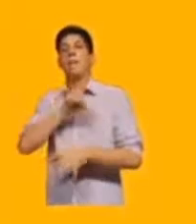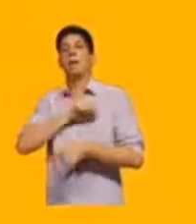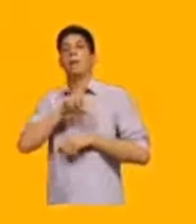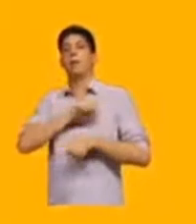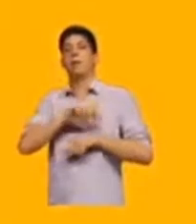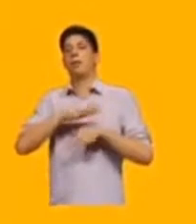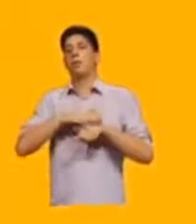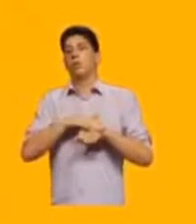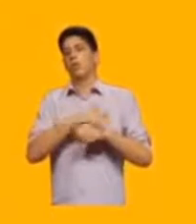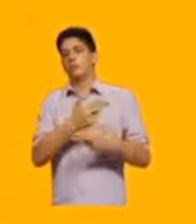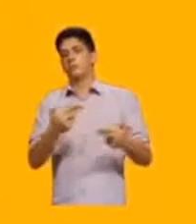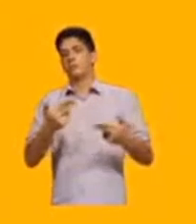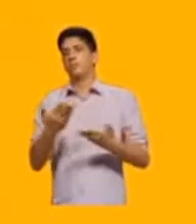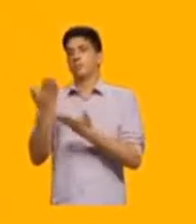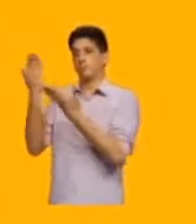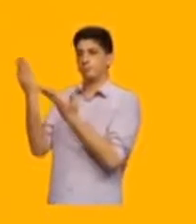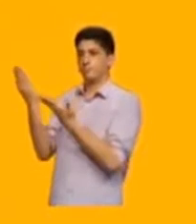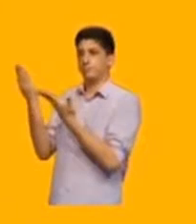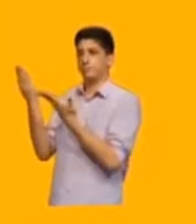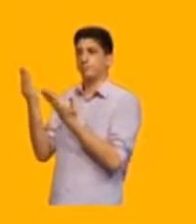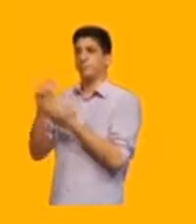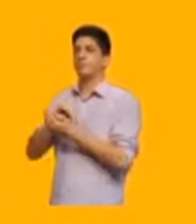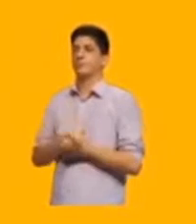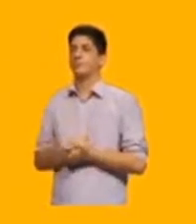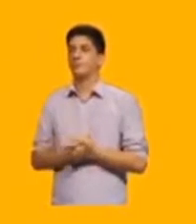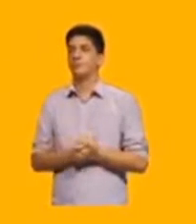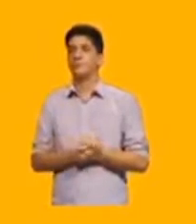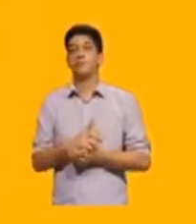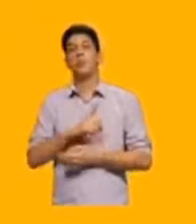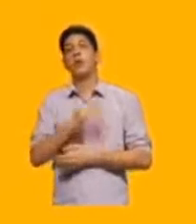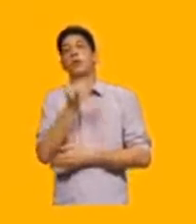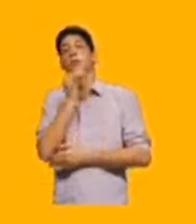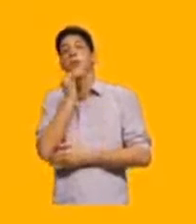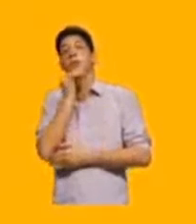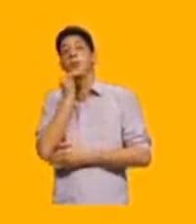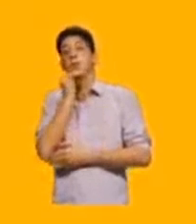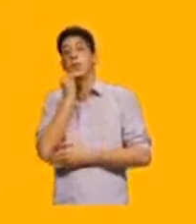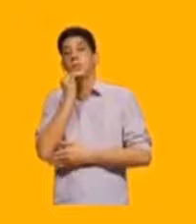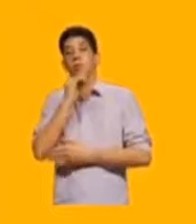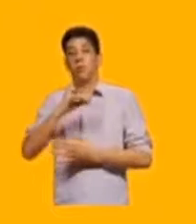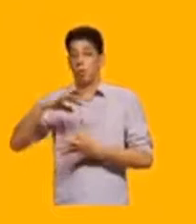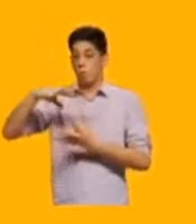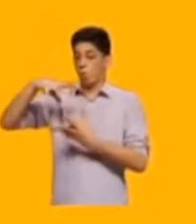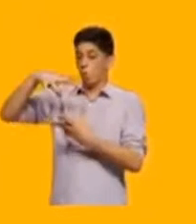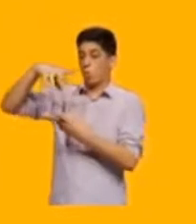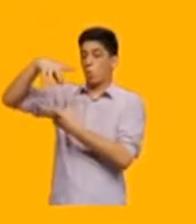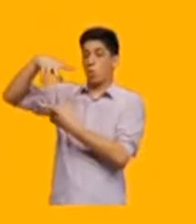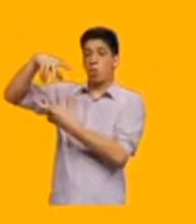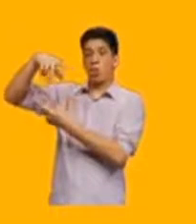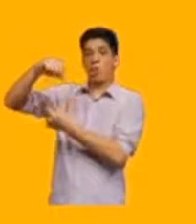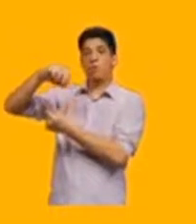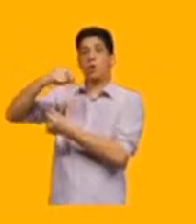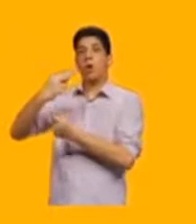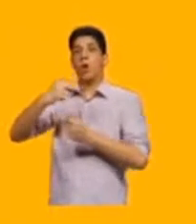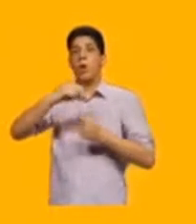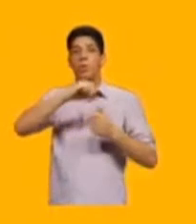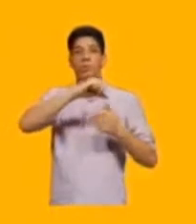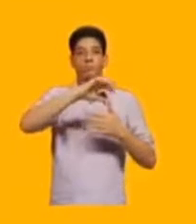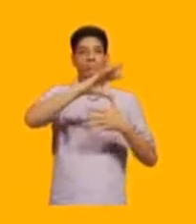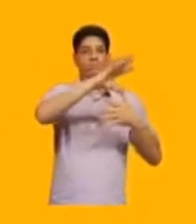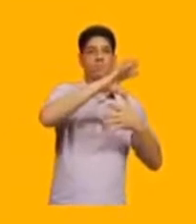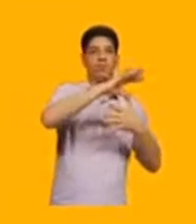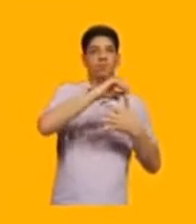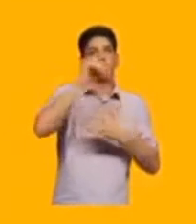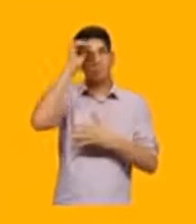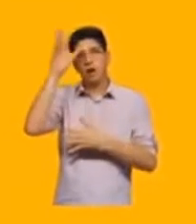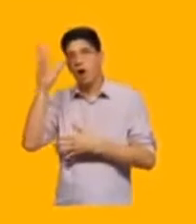doença. Se eu tenho, então, atingindo todo o globo terrestre, ou maior parte dos continentes,